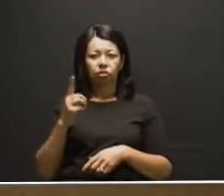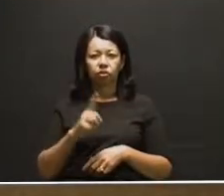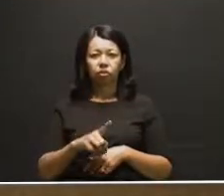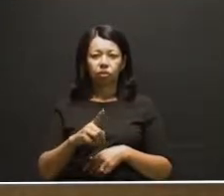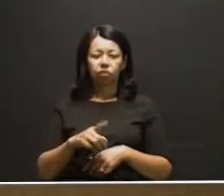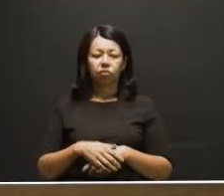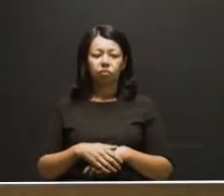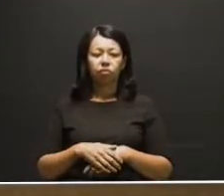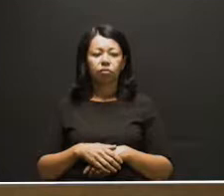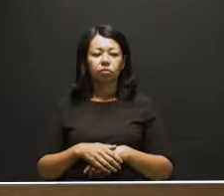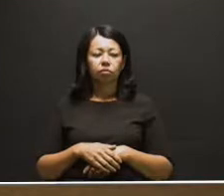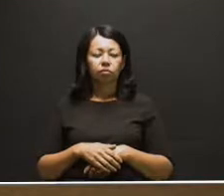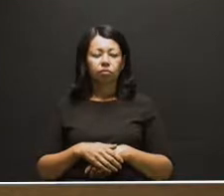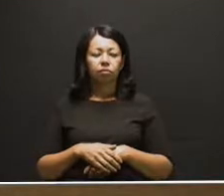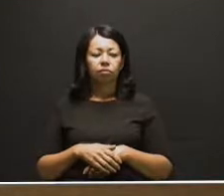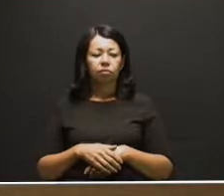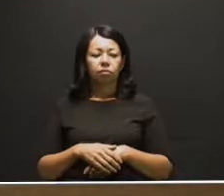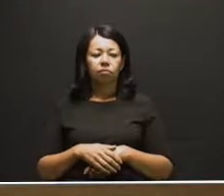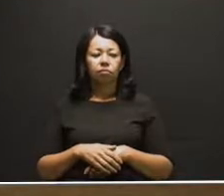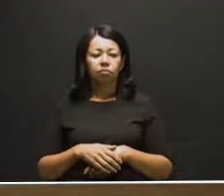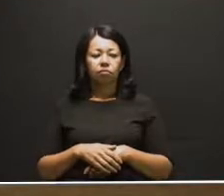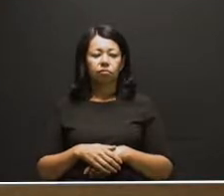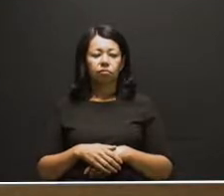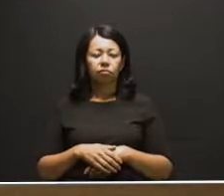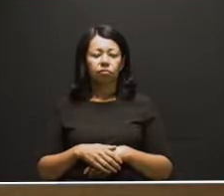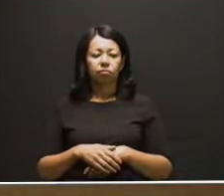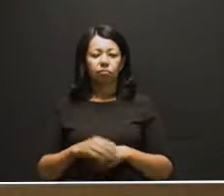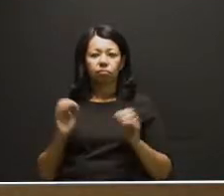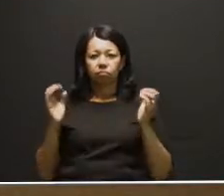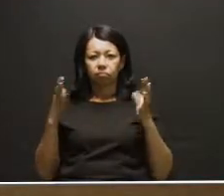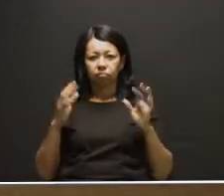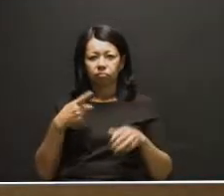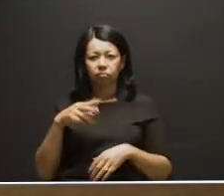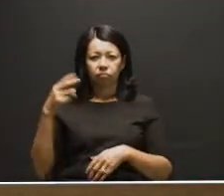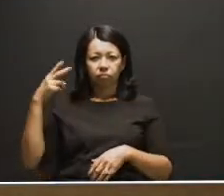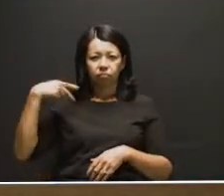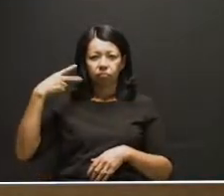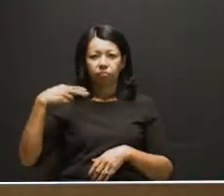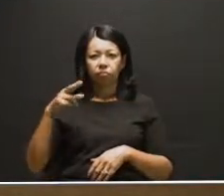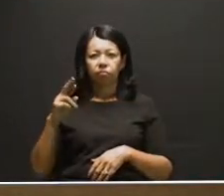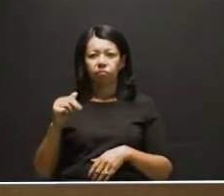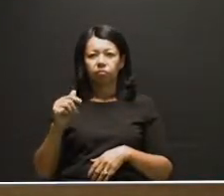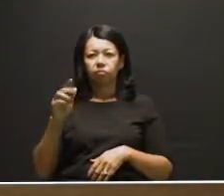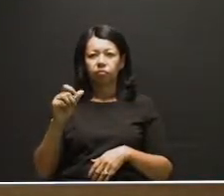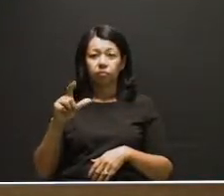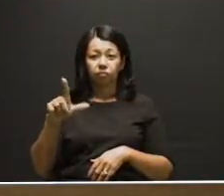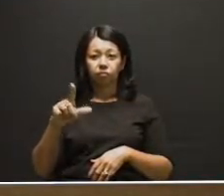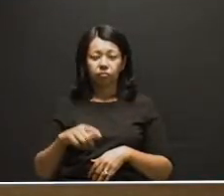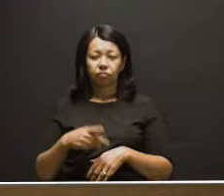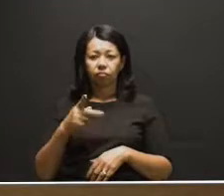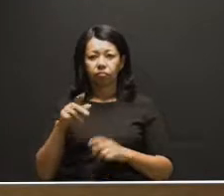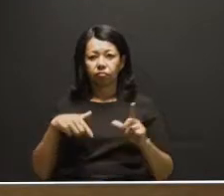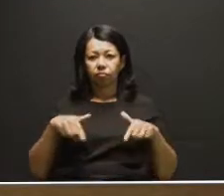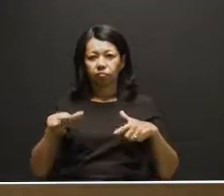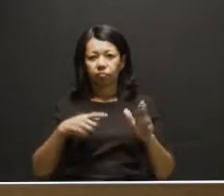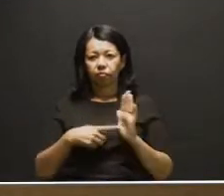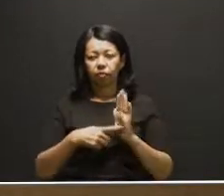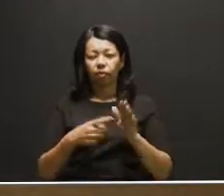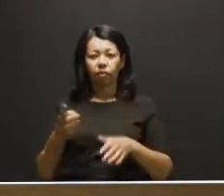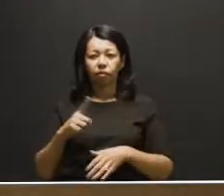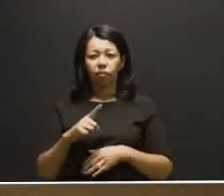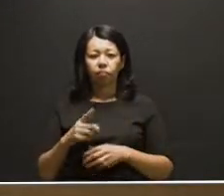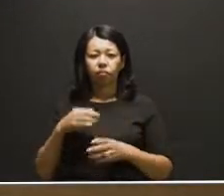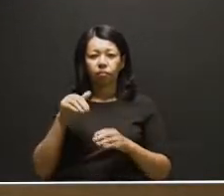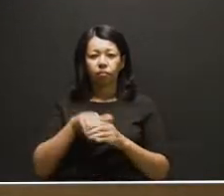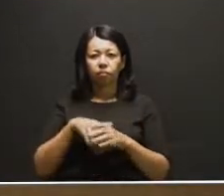projeto de grande valor na nossa casa de leis então parabéns ao vereador rafael dupla pela por essa propositura e venho aqui para